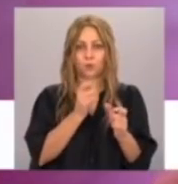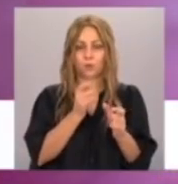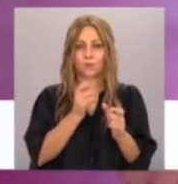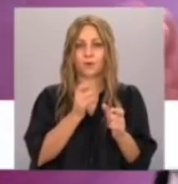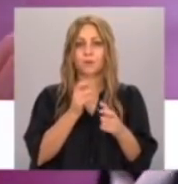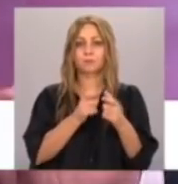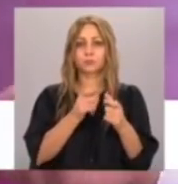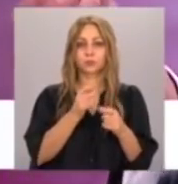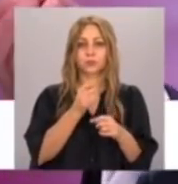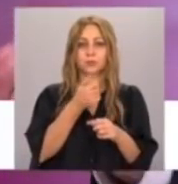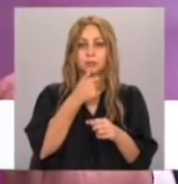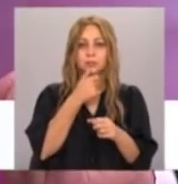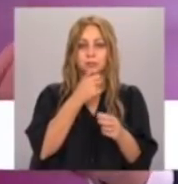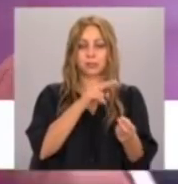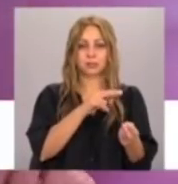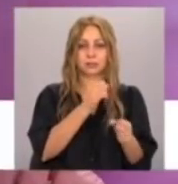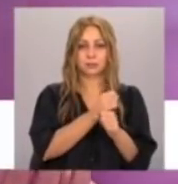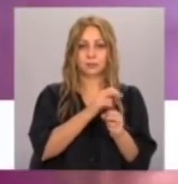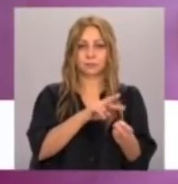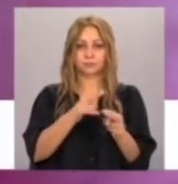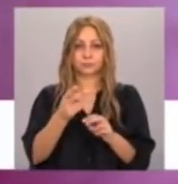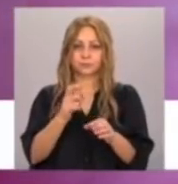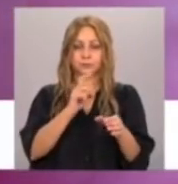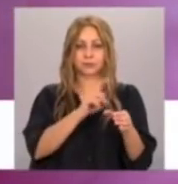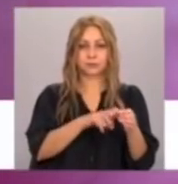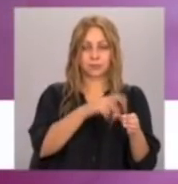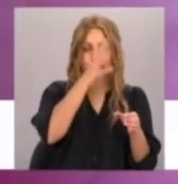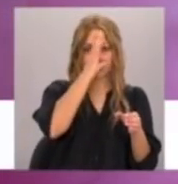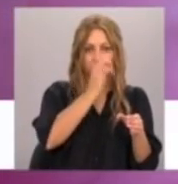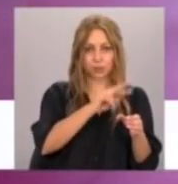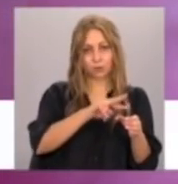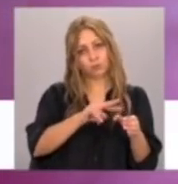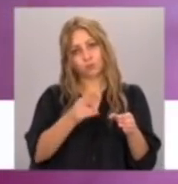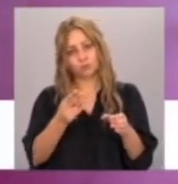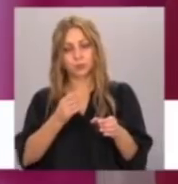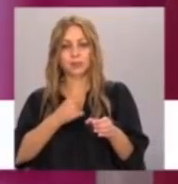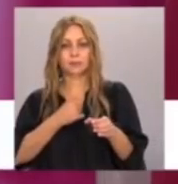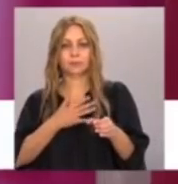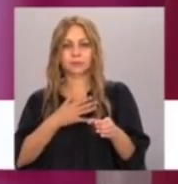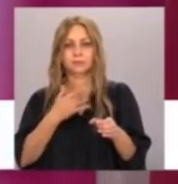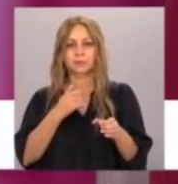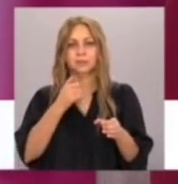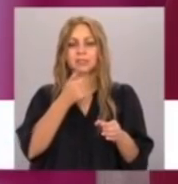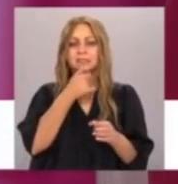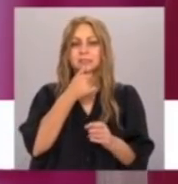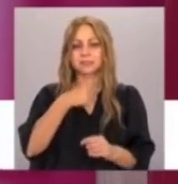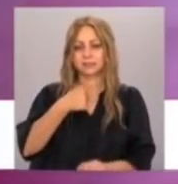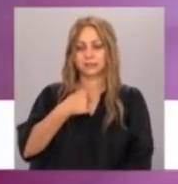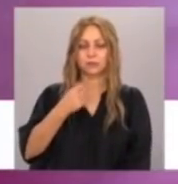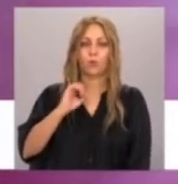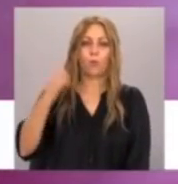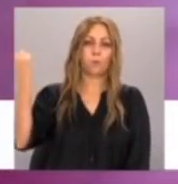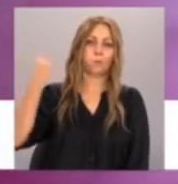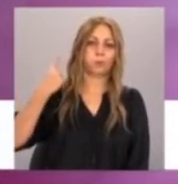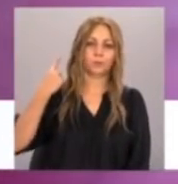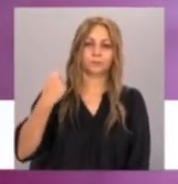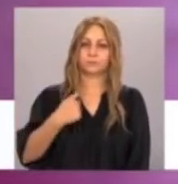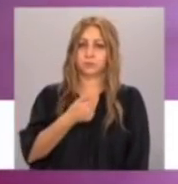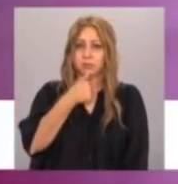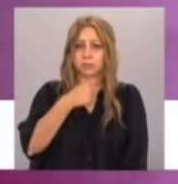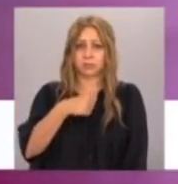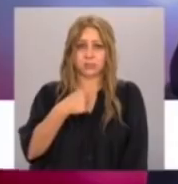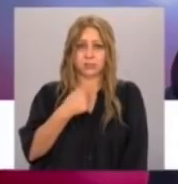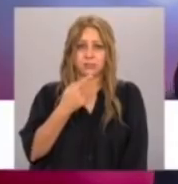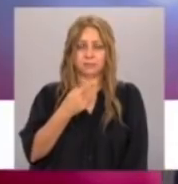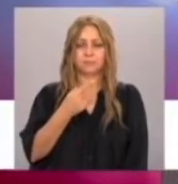decide mudar de emprego todo deixa deixa ter um currículo com o empregador e posso até com outro mas que tecido ou que imposto se divertir mesmo olha como é que